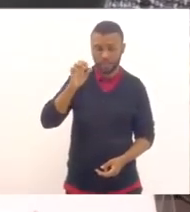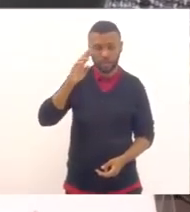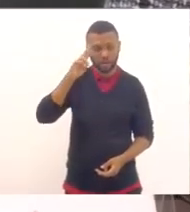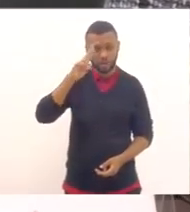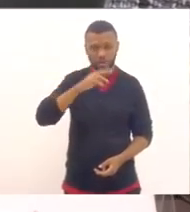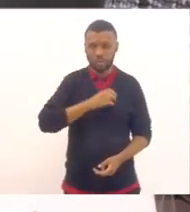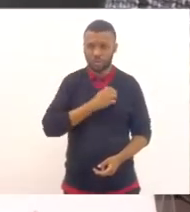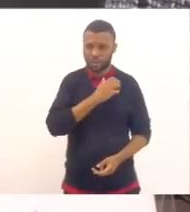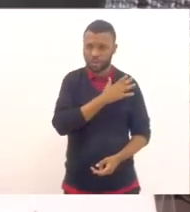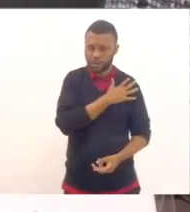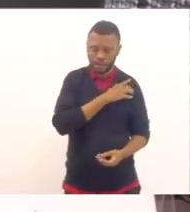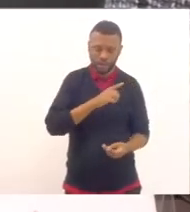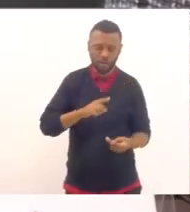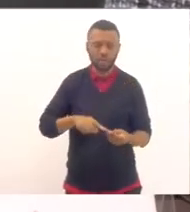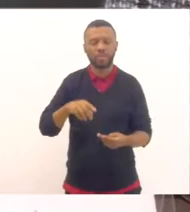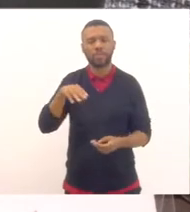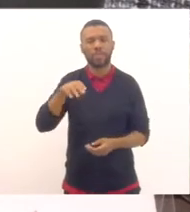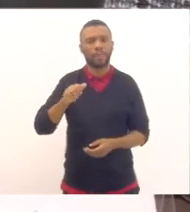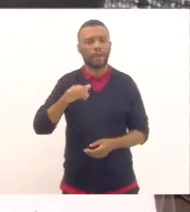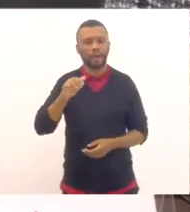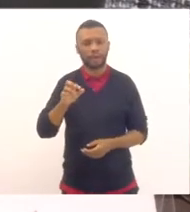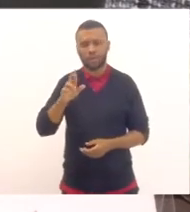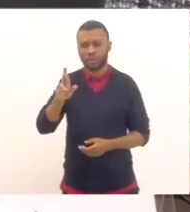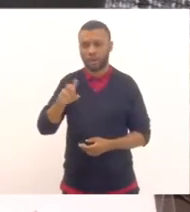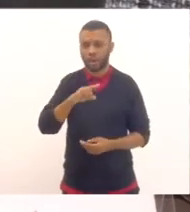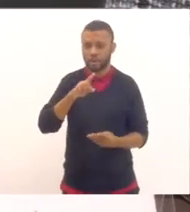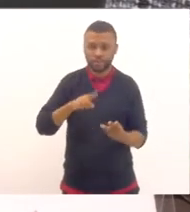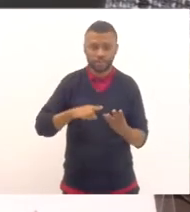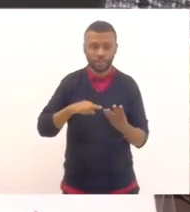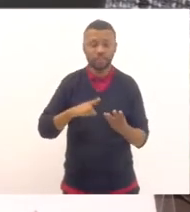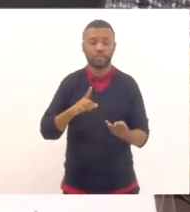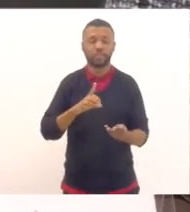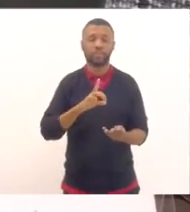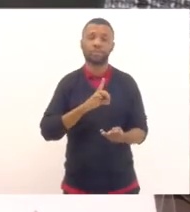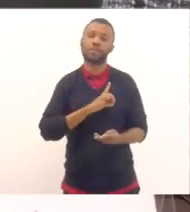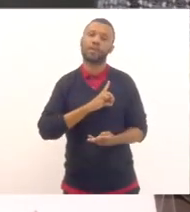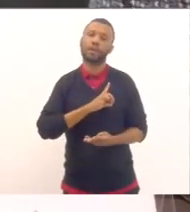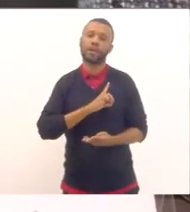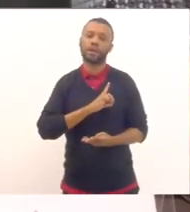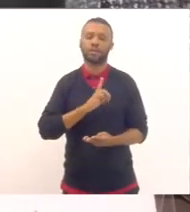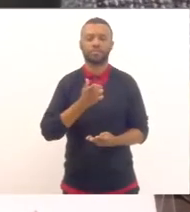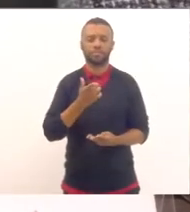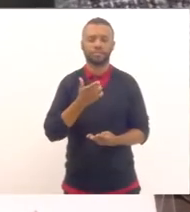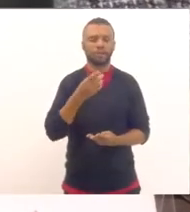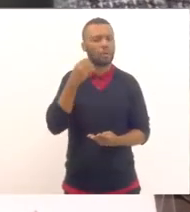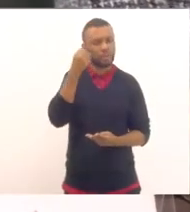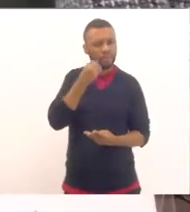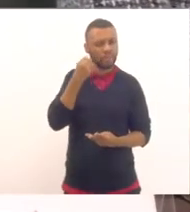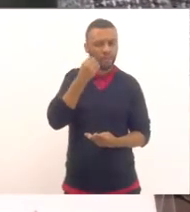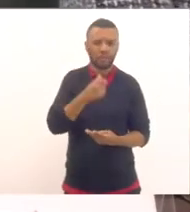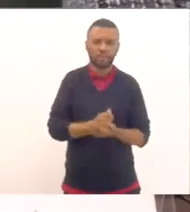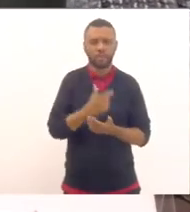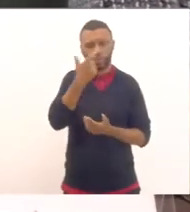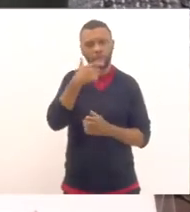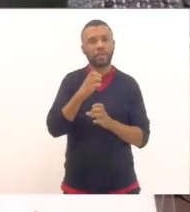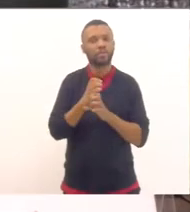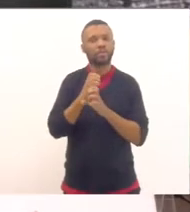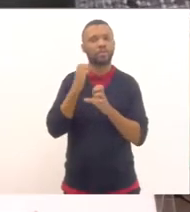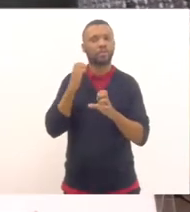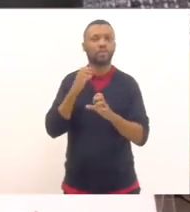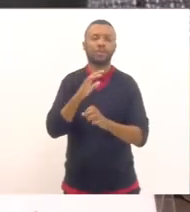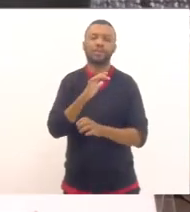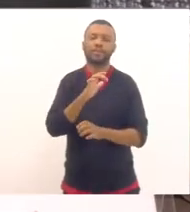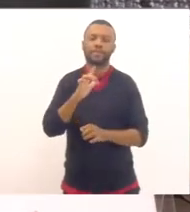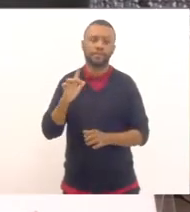de polícia com bastante experiência sua engenheiro civil conhece um pouquinho melhor que